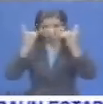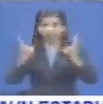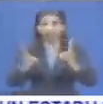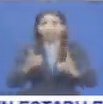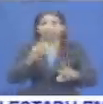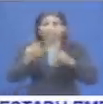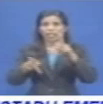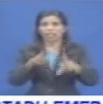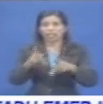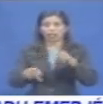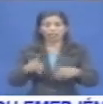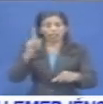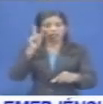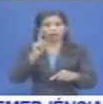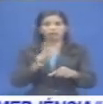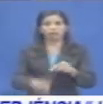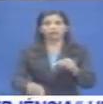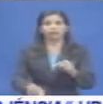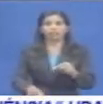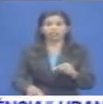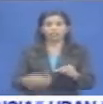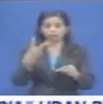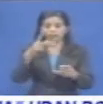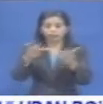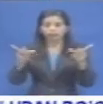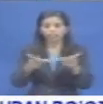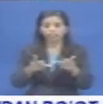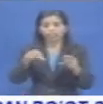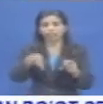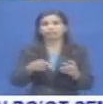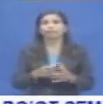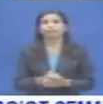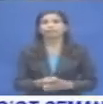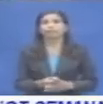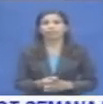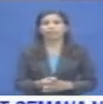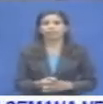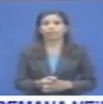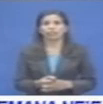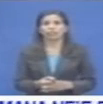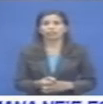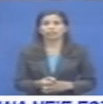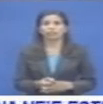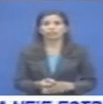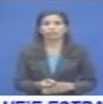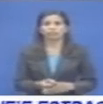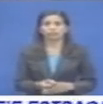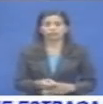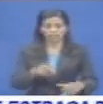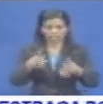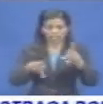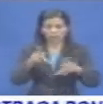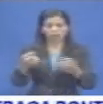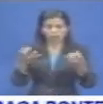bando cidadão Sira, acesso Bafat em refere. Ami hareba ida ne ansa tristis tamba ema barak mai